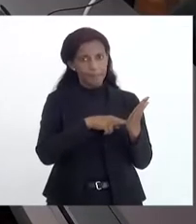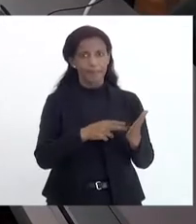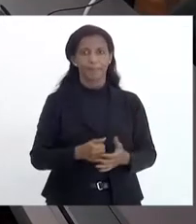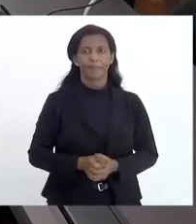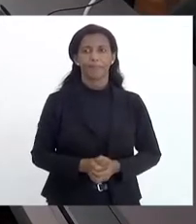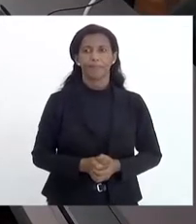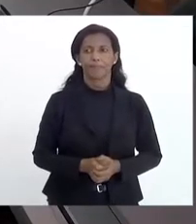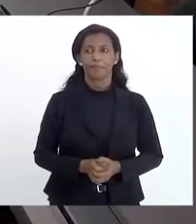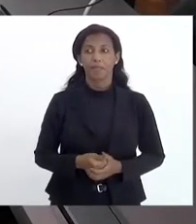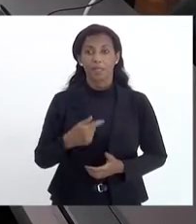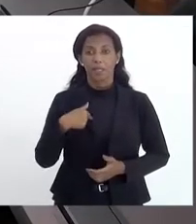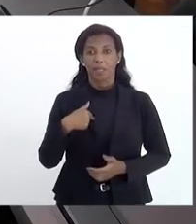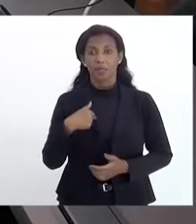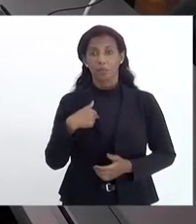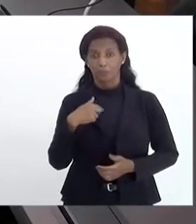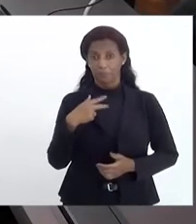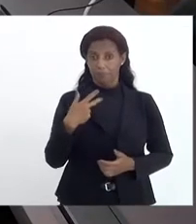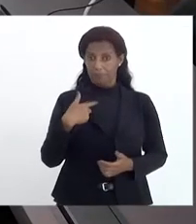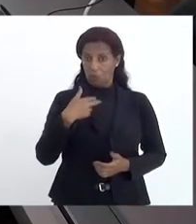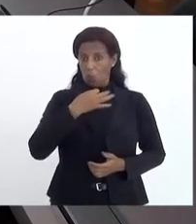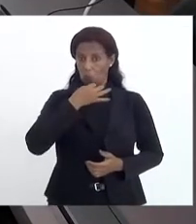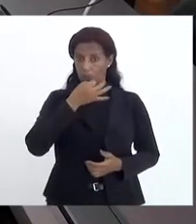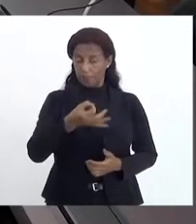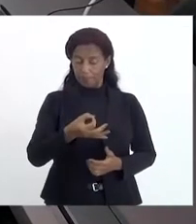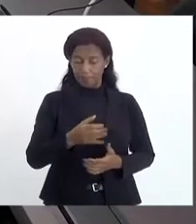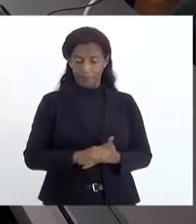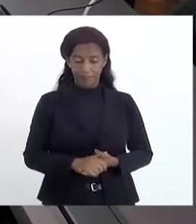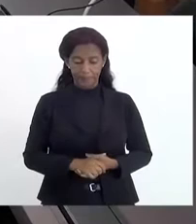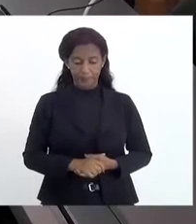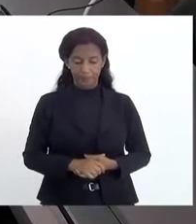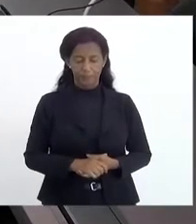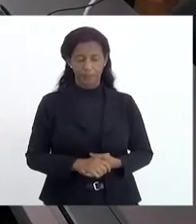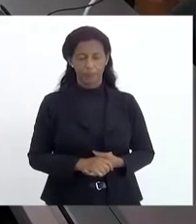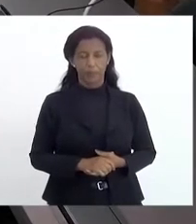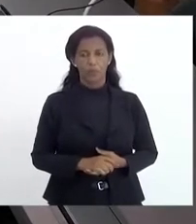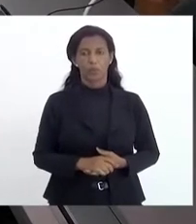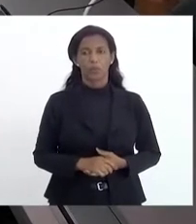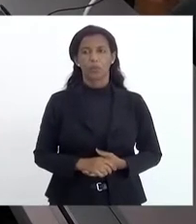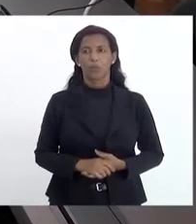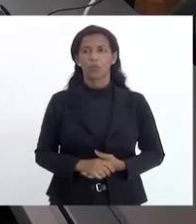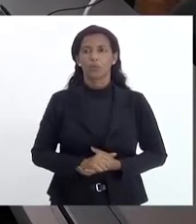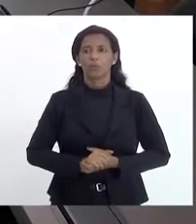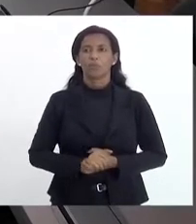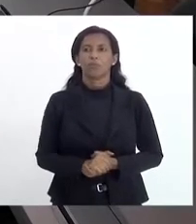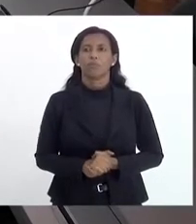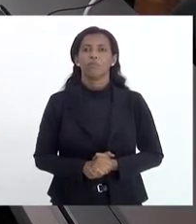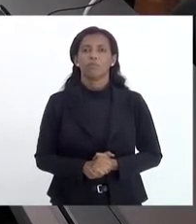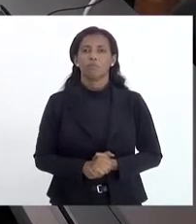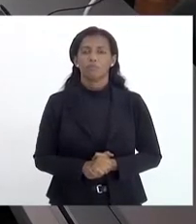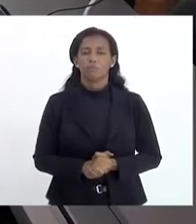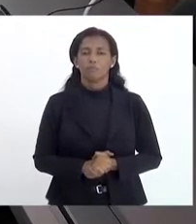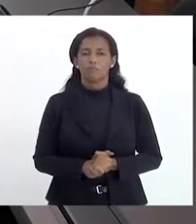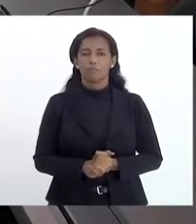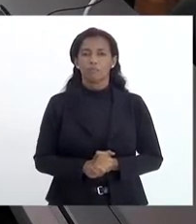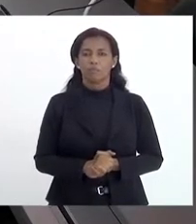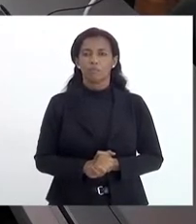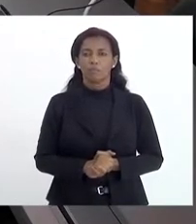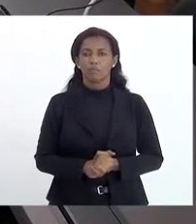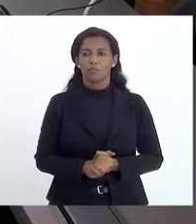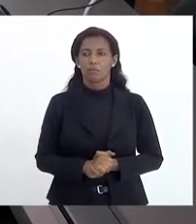E vou refazer minha fala do início do que eu acabei dizendo aqui no início, a respeito